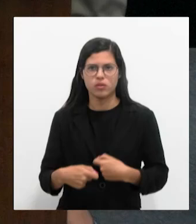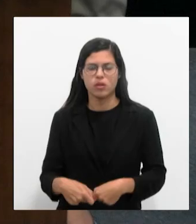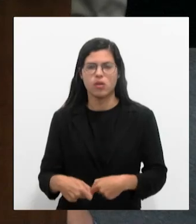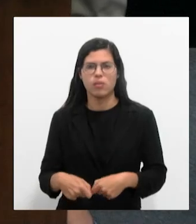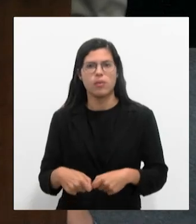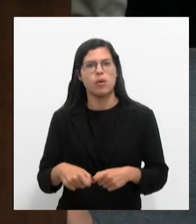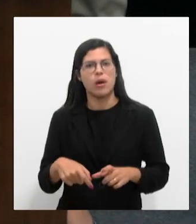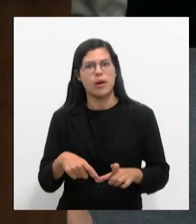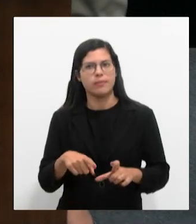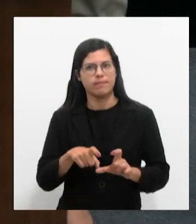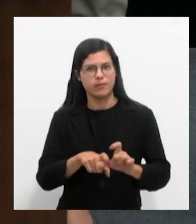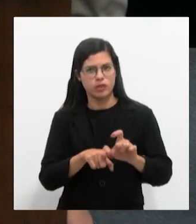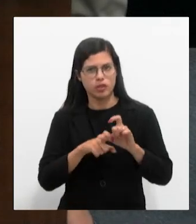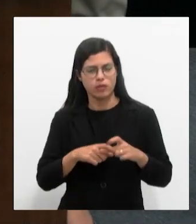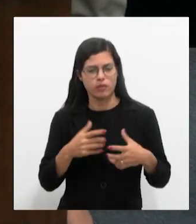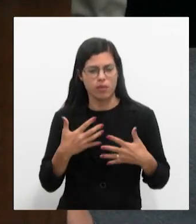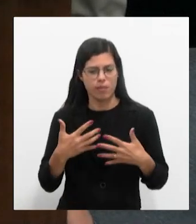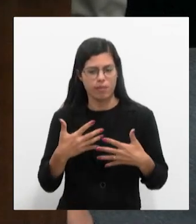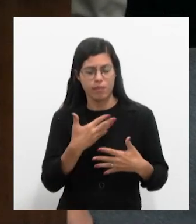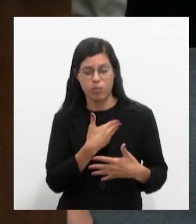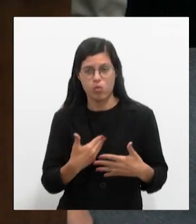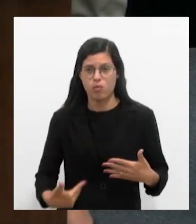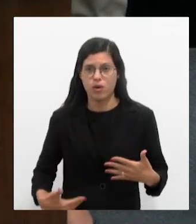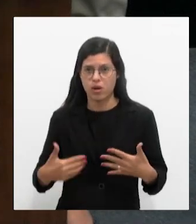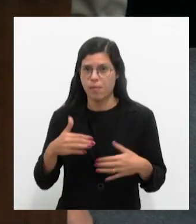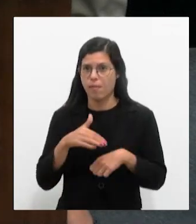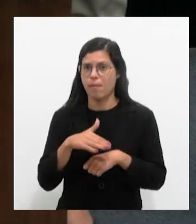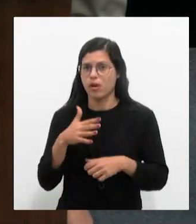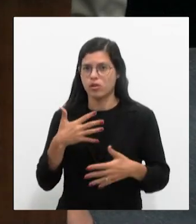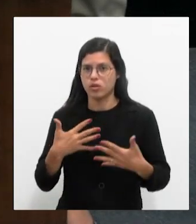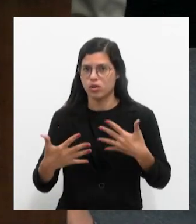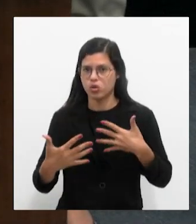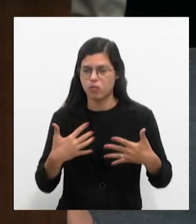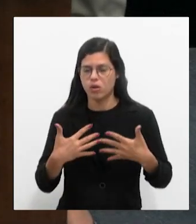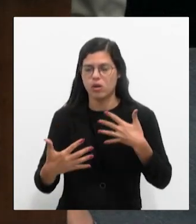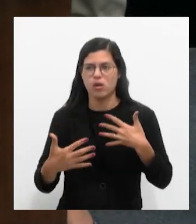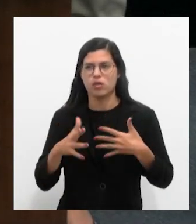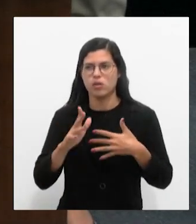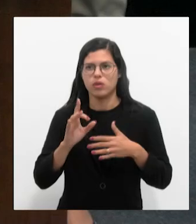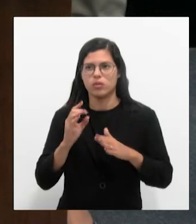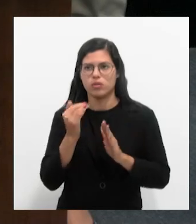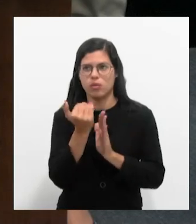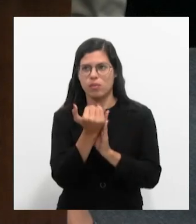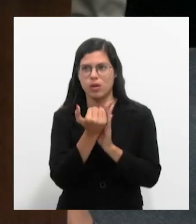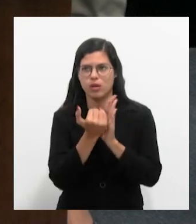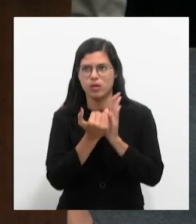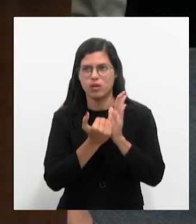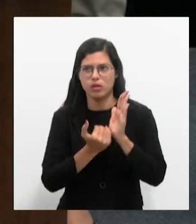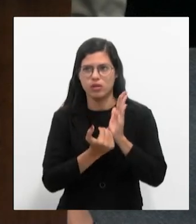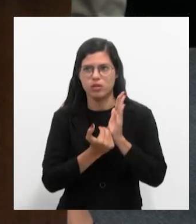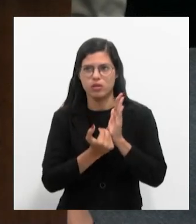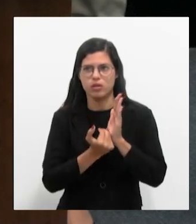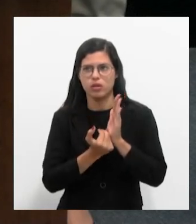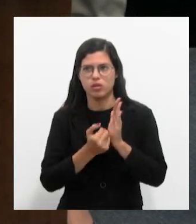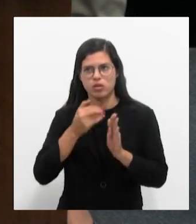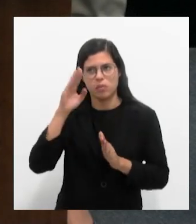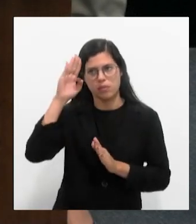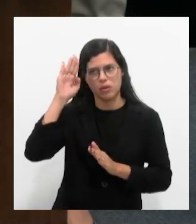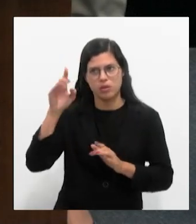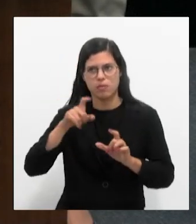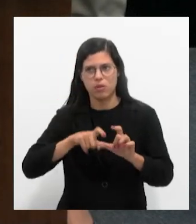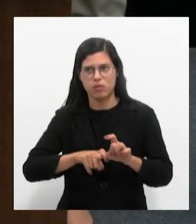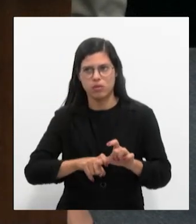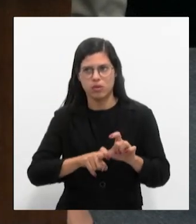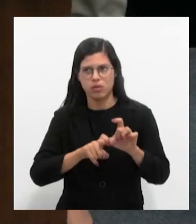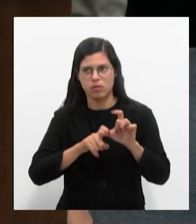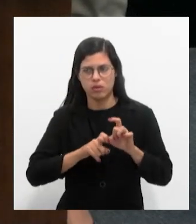mais transparente, não apenas com uma lista, deputado Rodrigo Amorim, de grandes devedores,